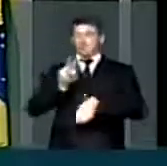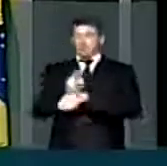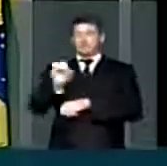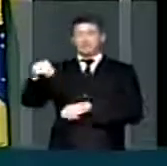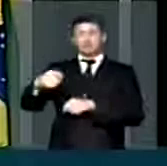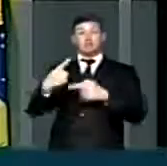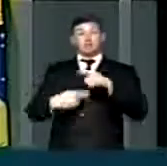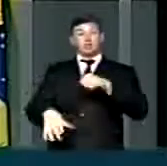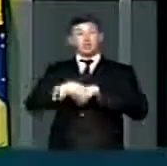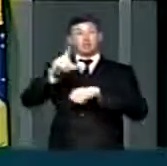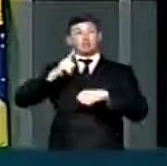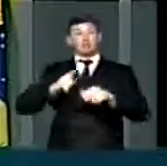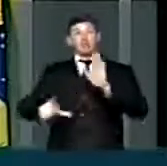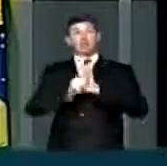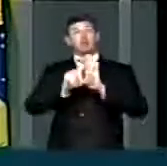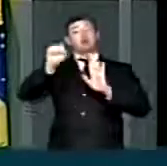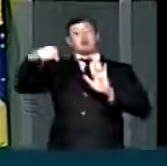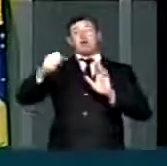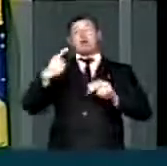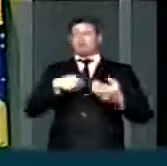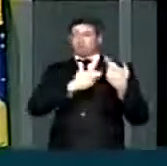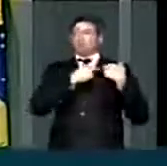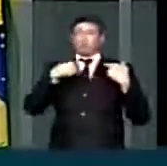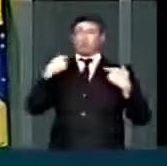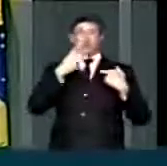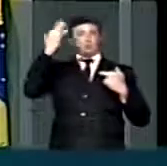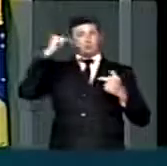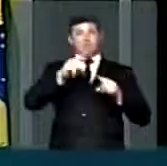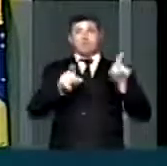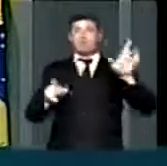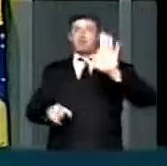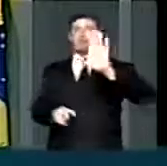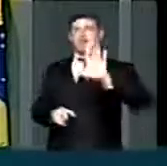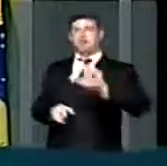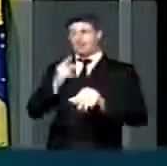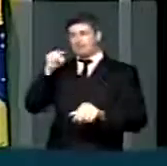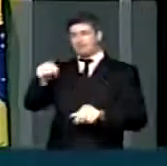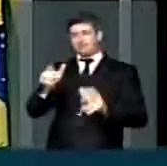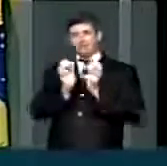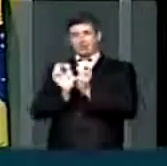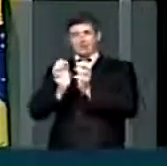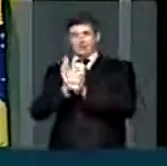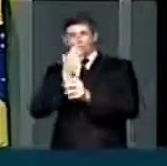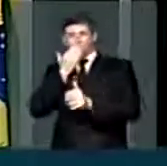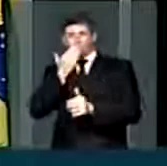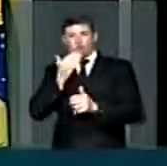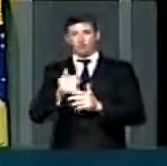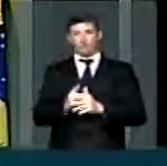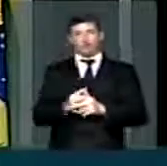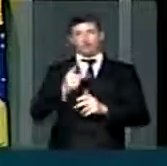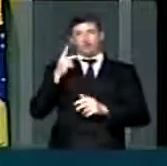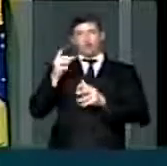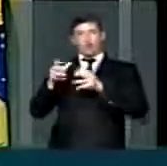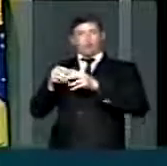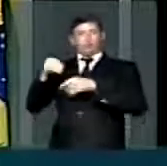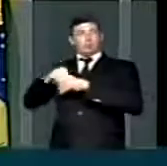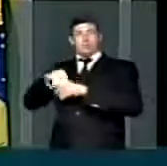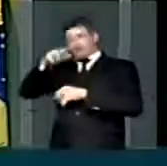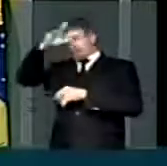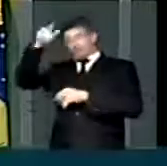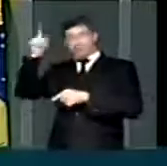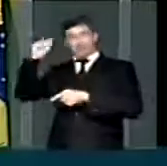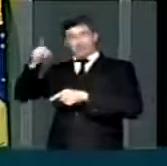porque está escrito na Constituição e esse é nosso papel. Mas usam as comunidades indígenas para criar núcleos dentro da Amazônia